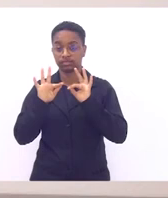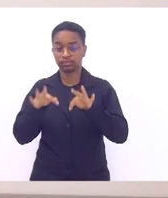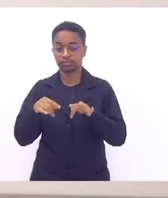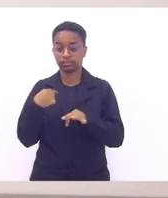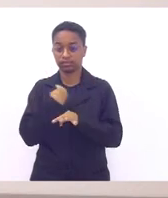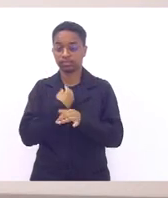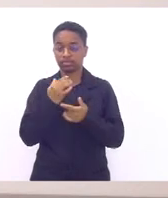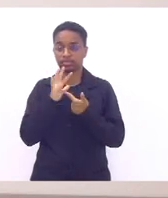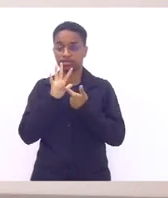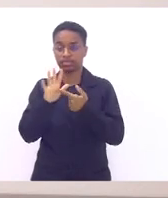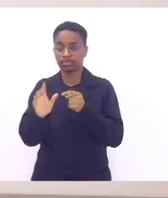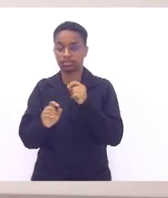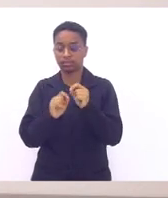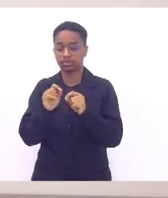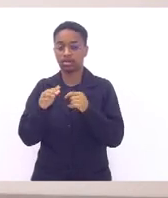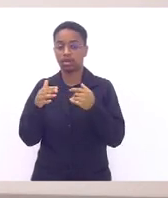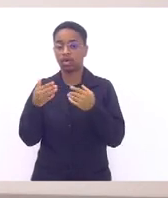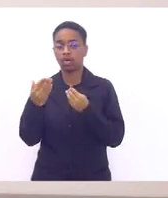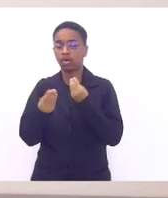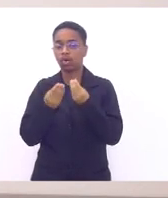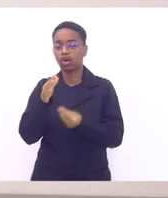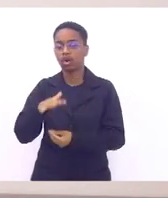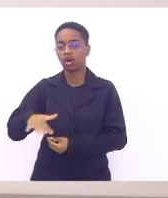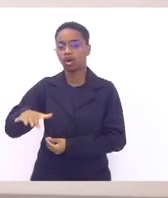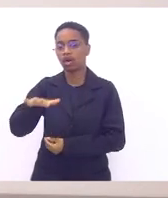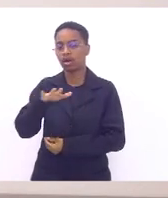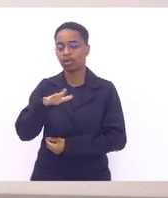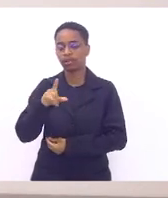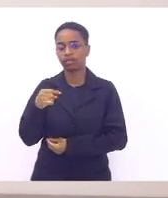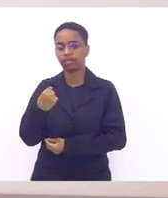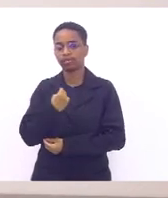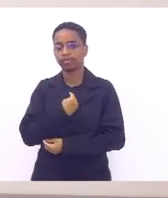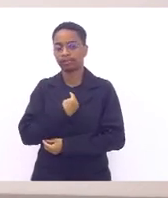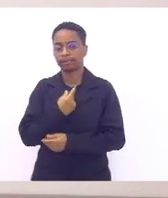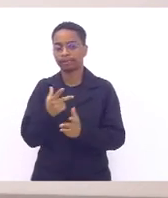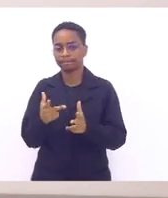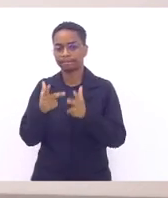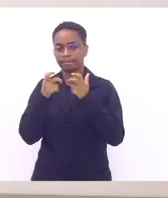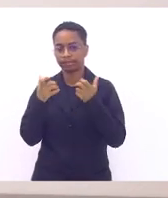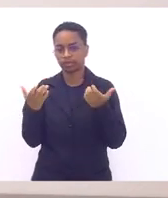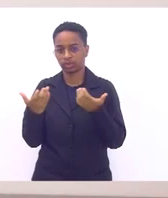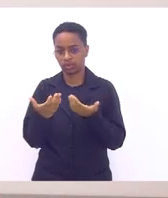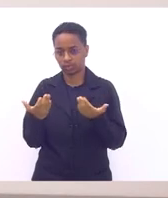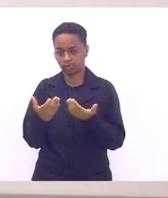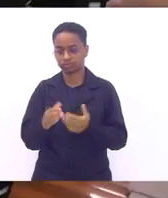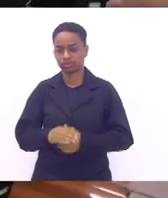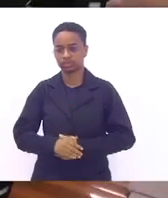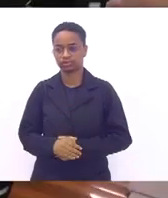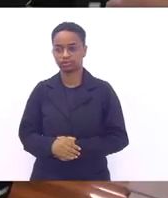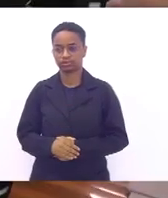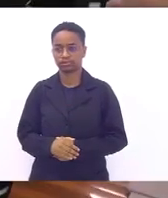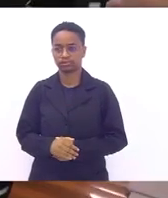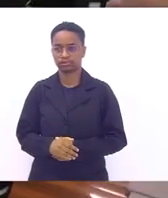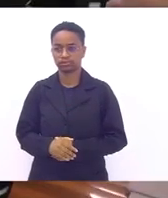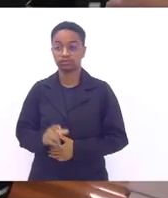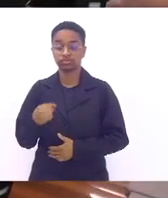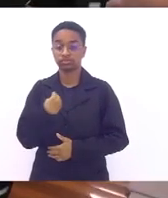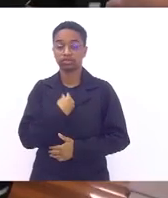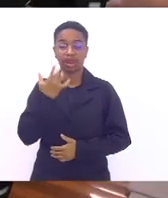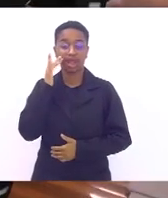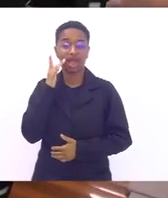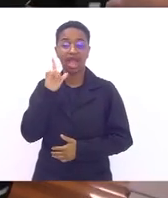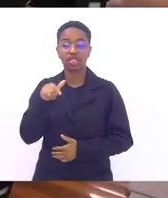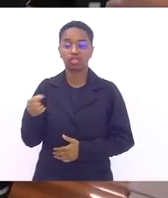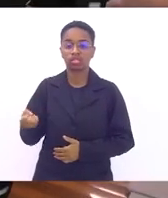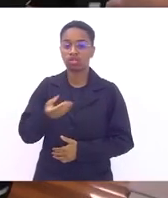que qual é o cenário, né, que a gente hoje pode observar? É um cenário que a gente considera inédito, né,